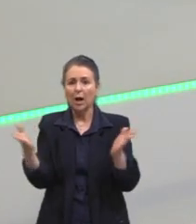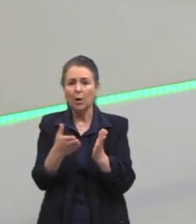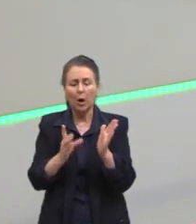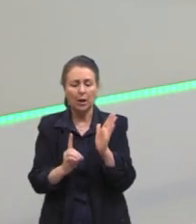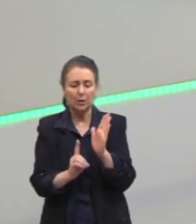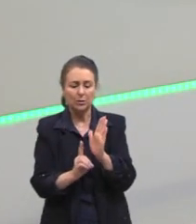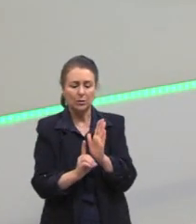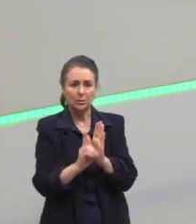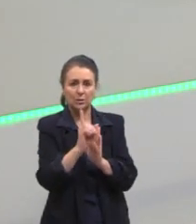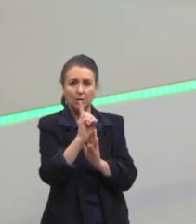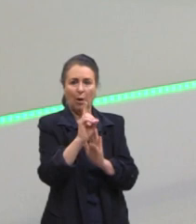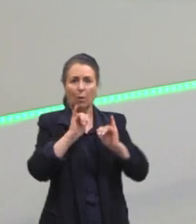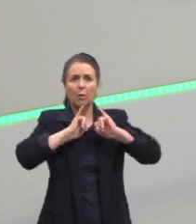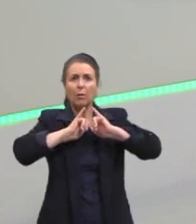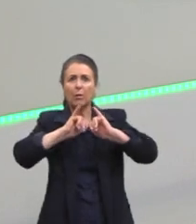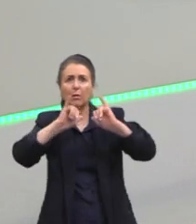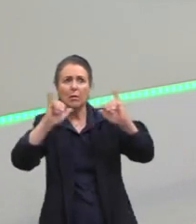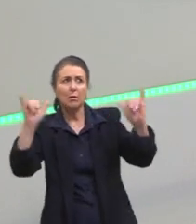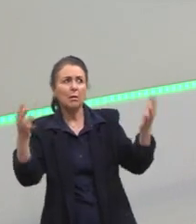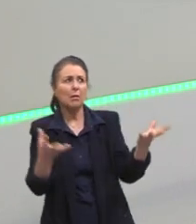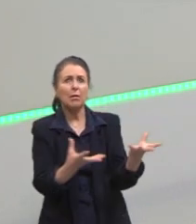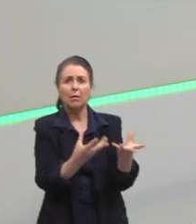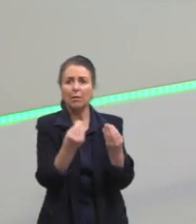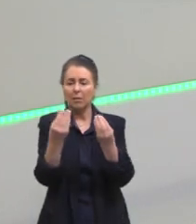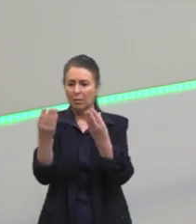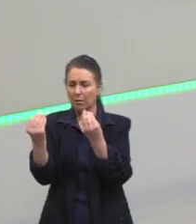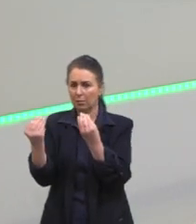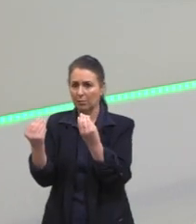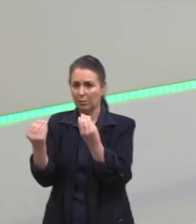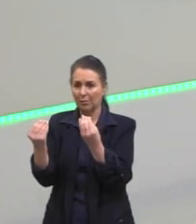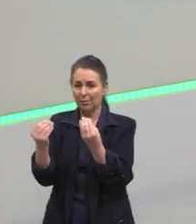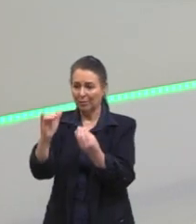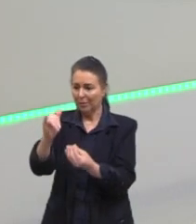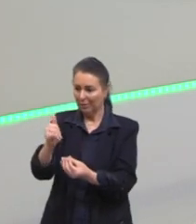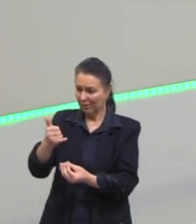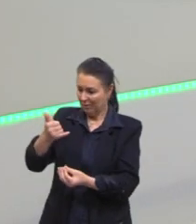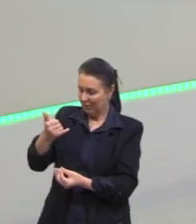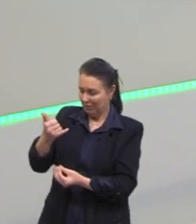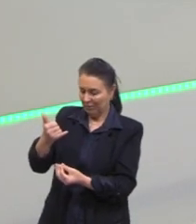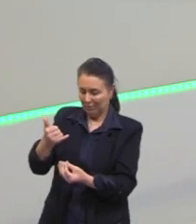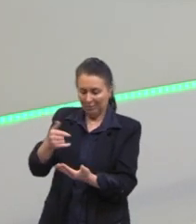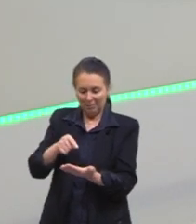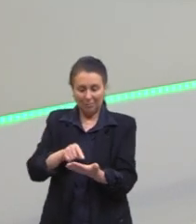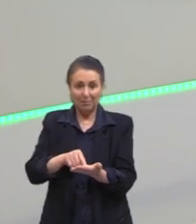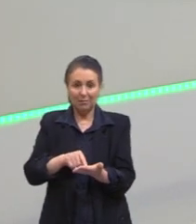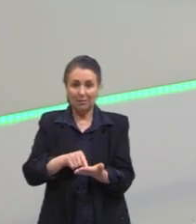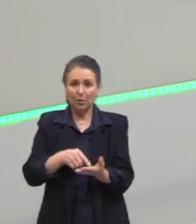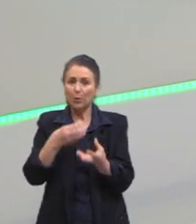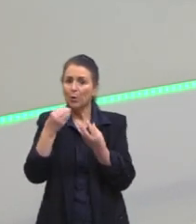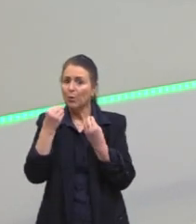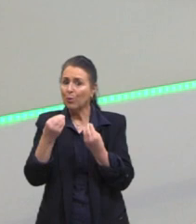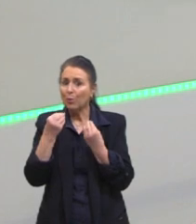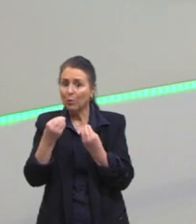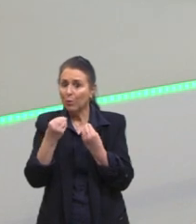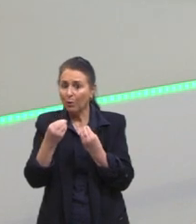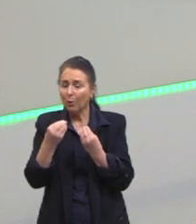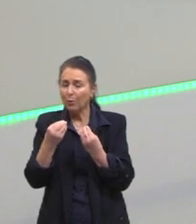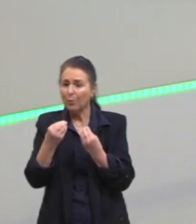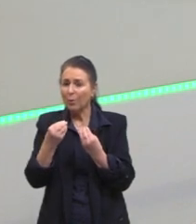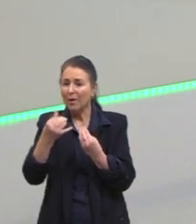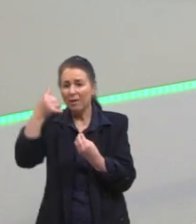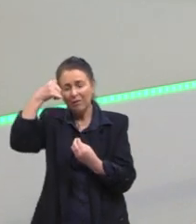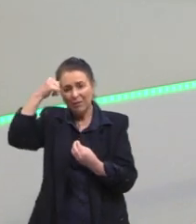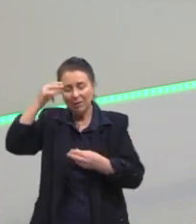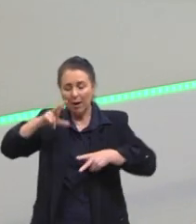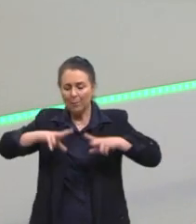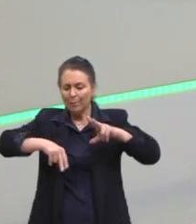nessa era que as informações estão literalmente na palma da nossa mão, como é que a gente pode fugir das manipulações